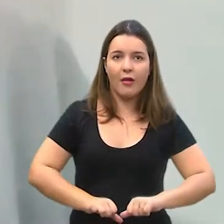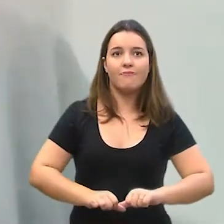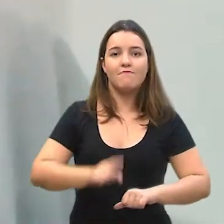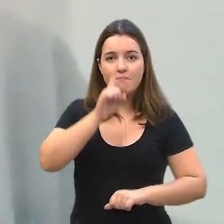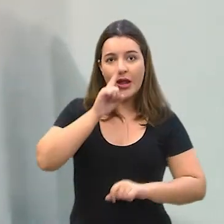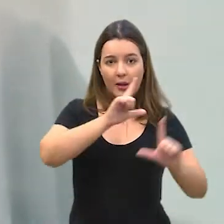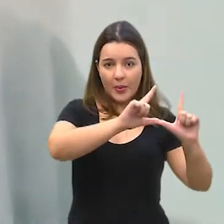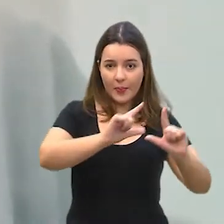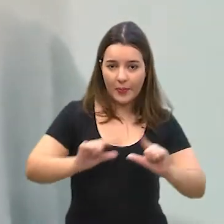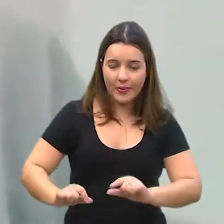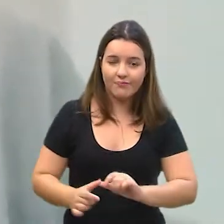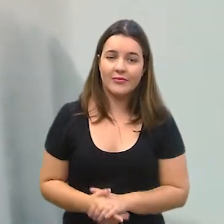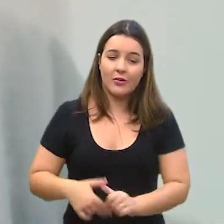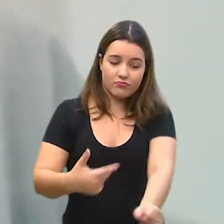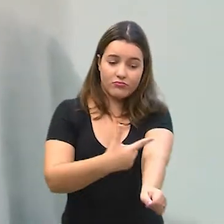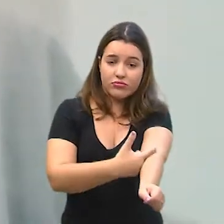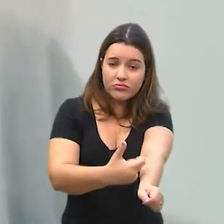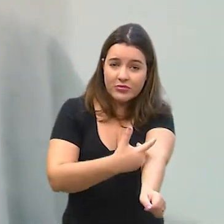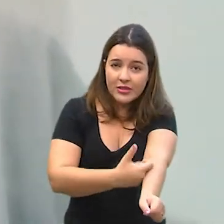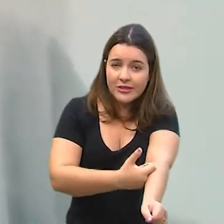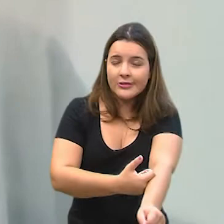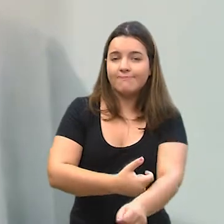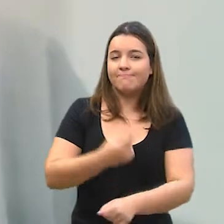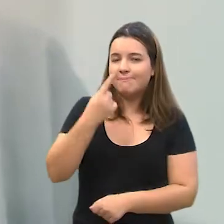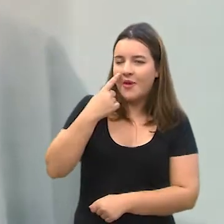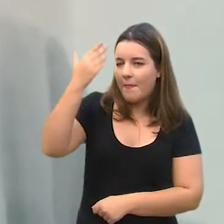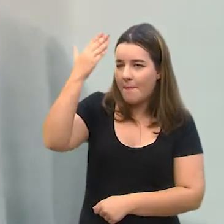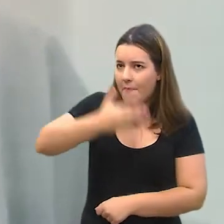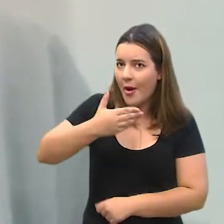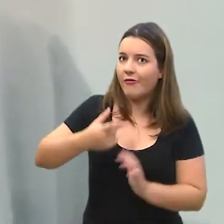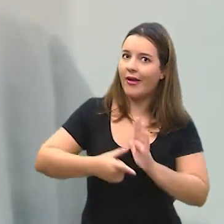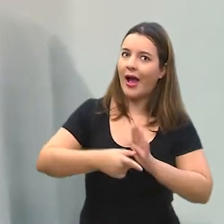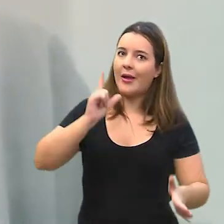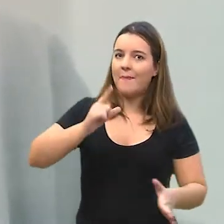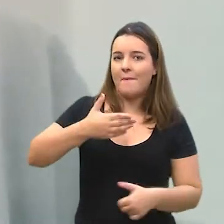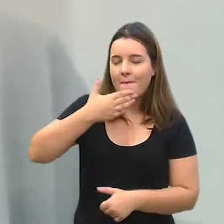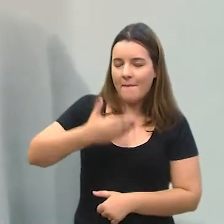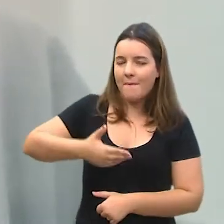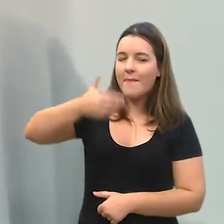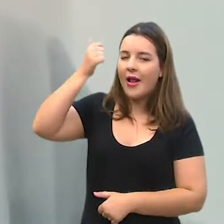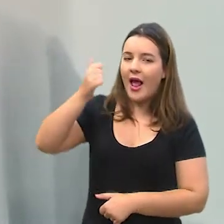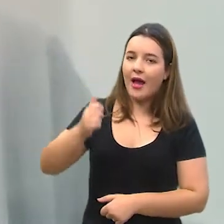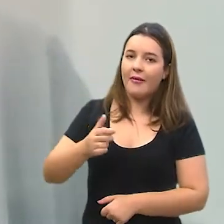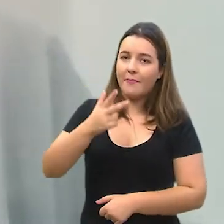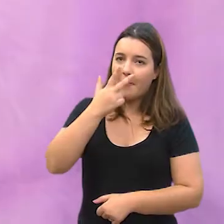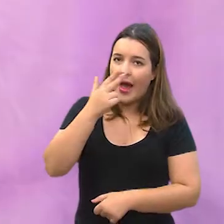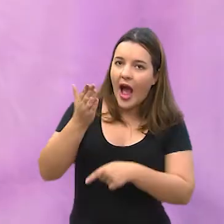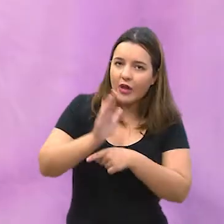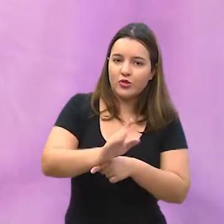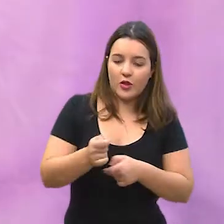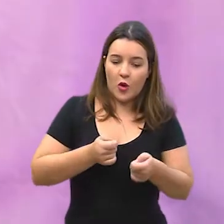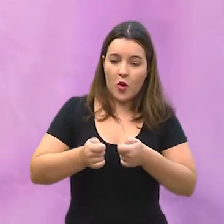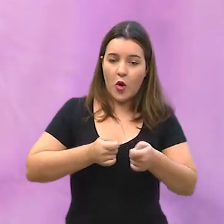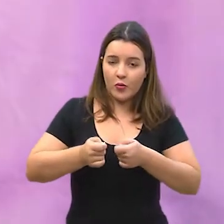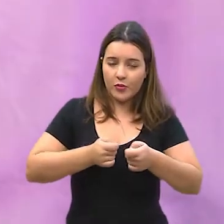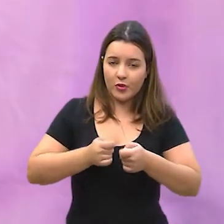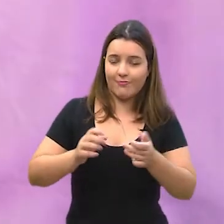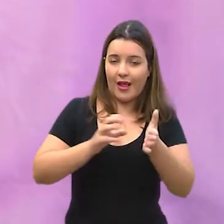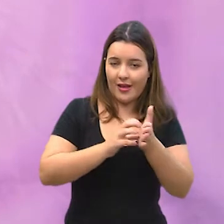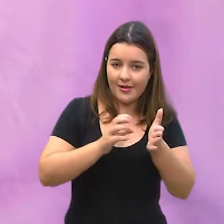a pessoa faria o uso dessa medicação o mais breve possível, né? Então, a gente costuma iniciar essa profilaxia